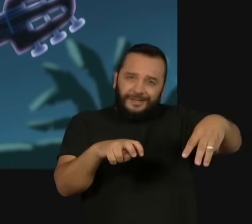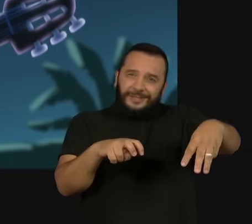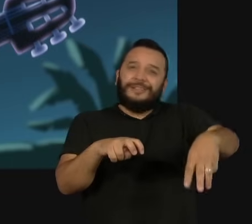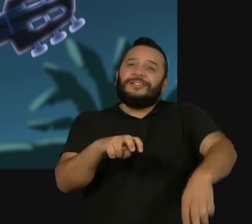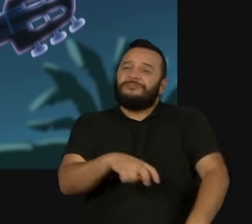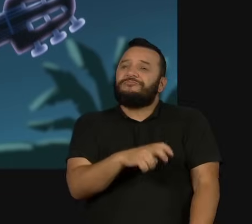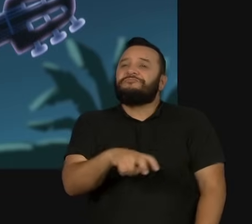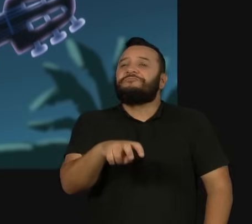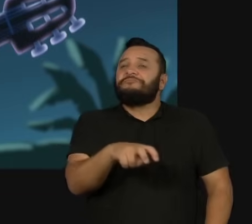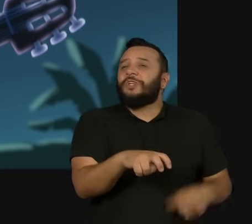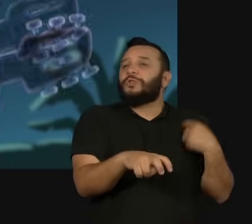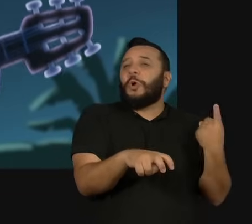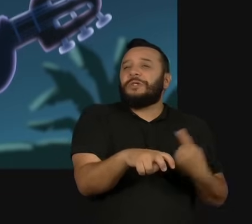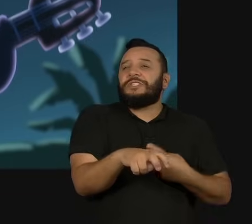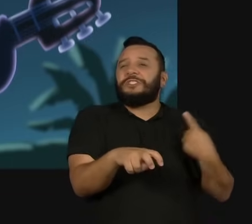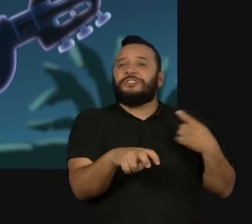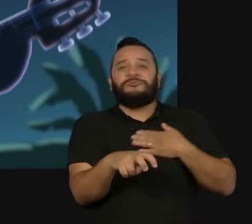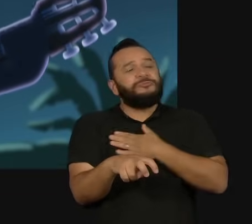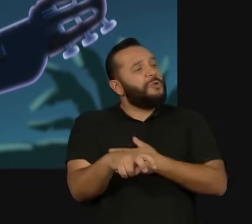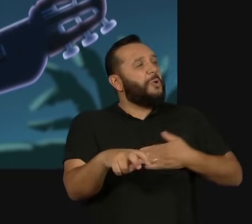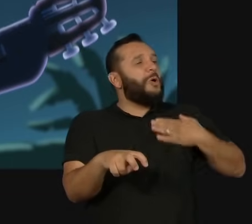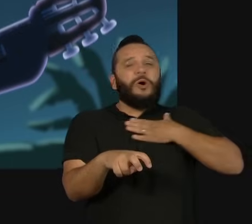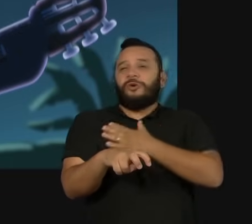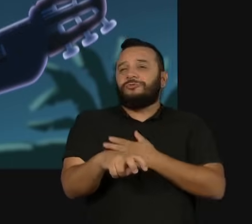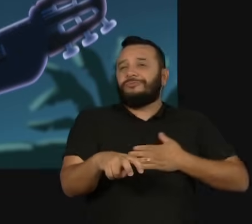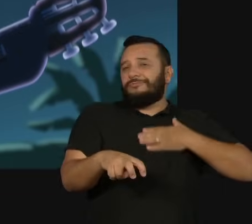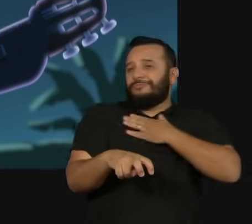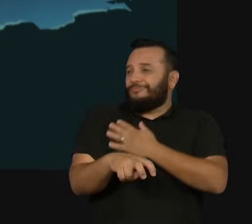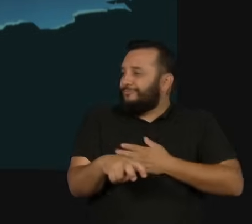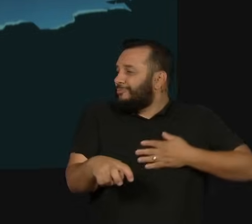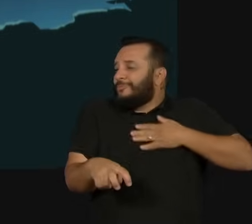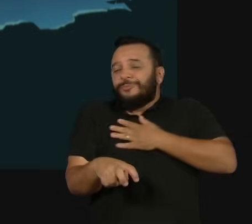Ficar sozinho é o meu jeito,